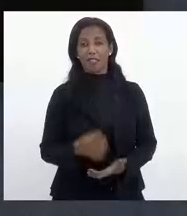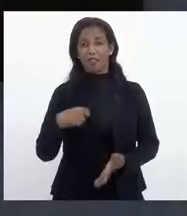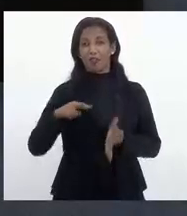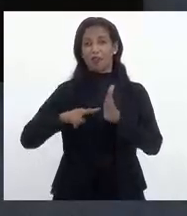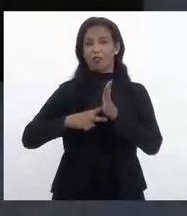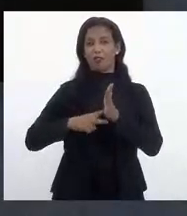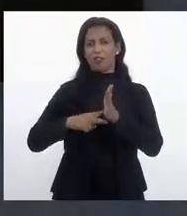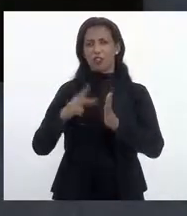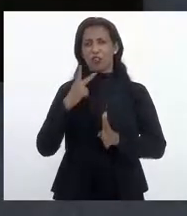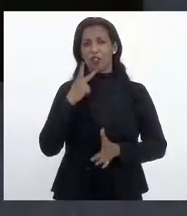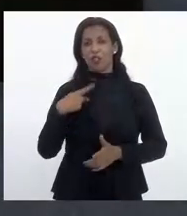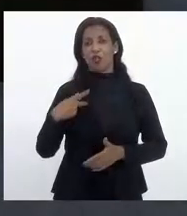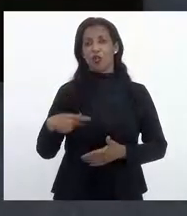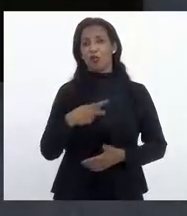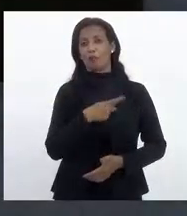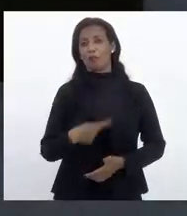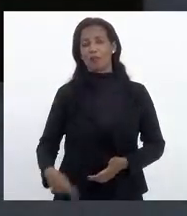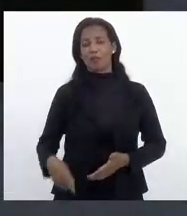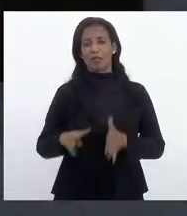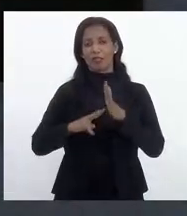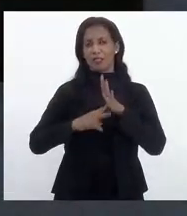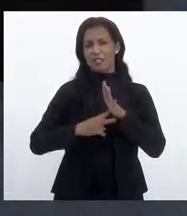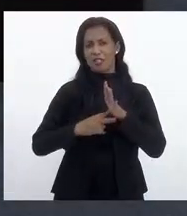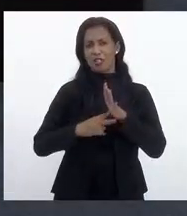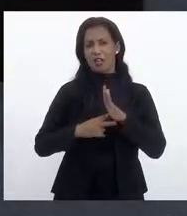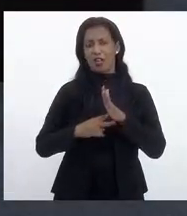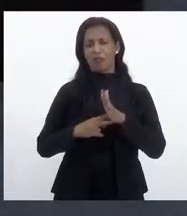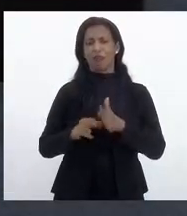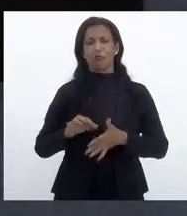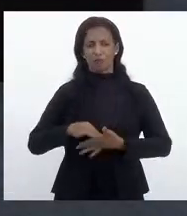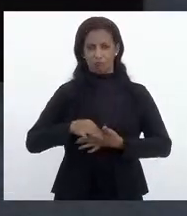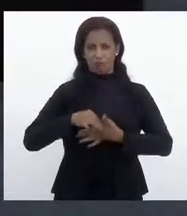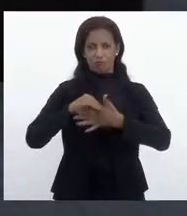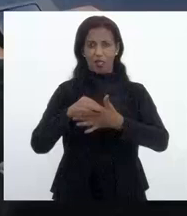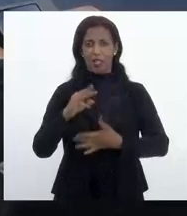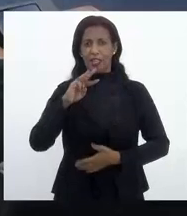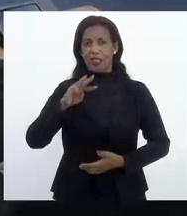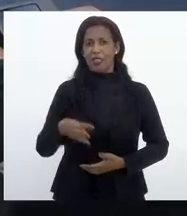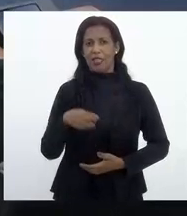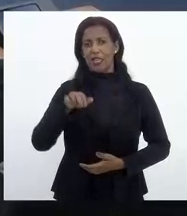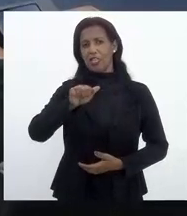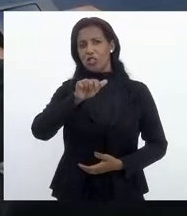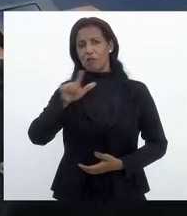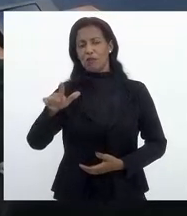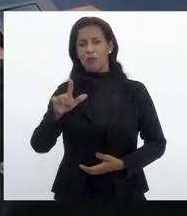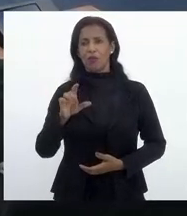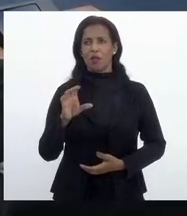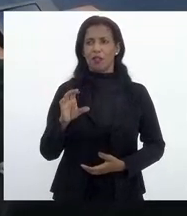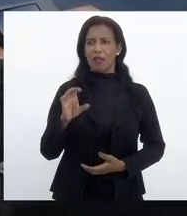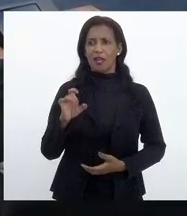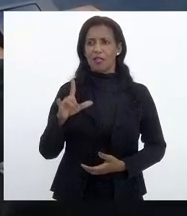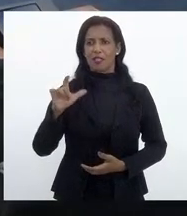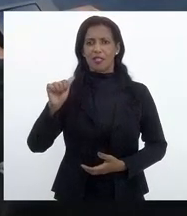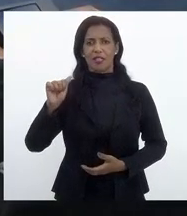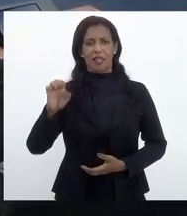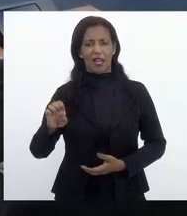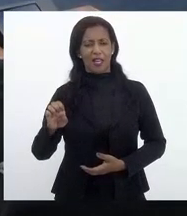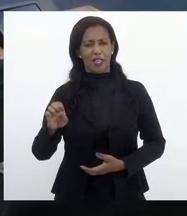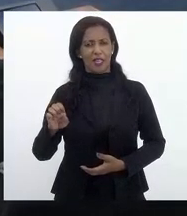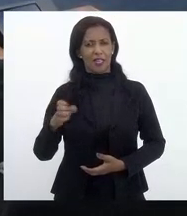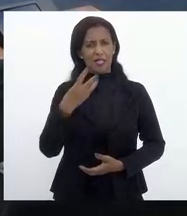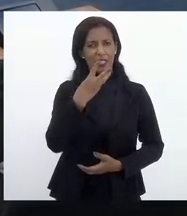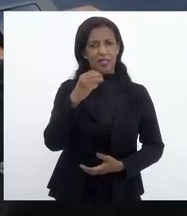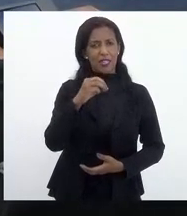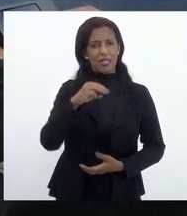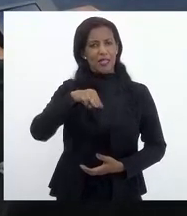sindicalizado a fala porque eu sou o presidente sindicato represento 3 mil trabalhadores da seletiva na minha base territorial e